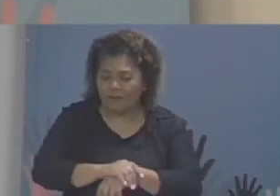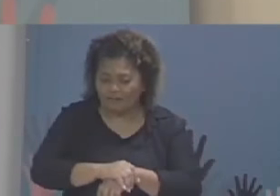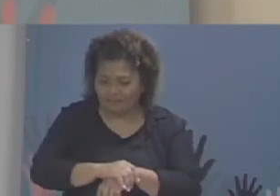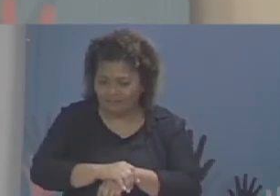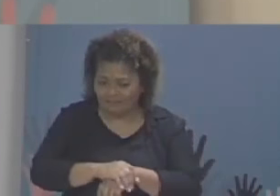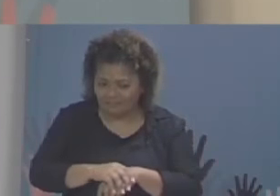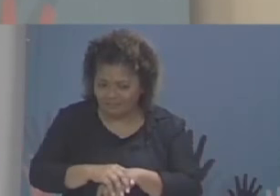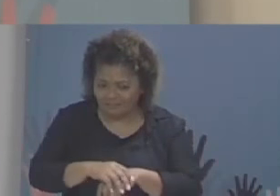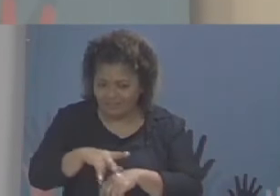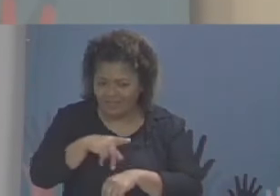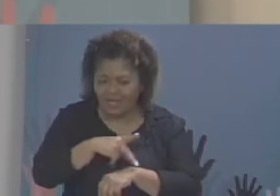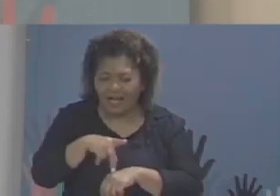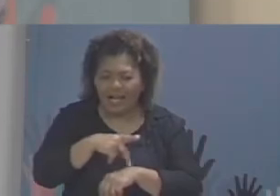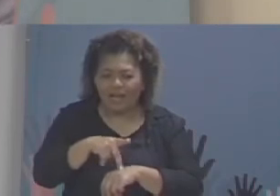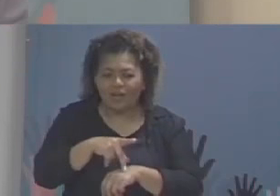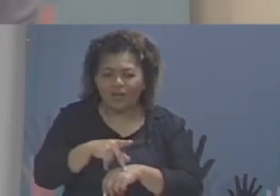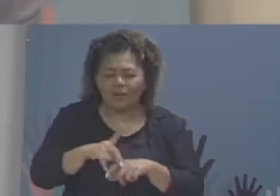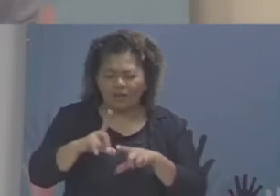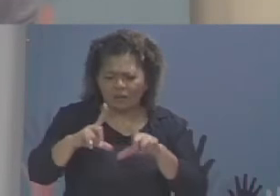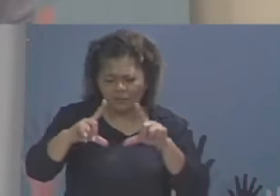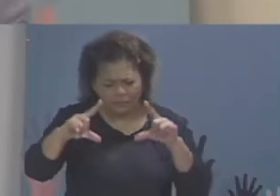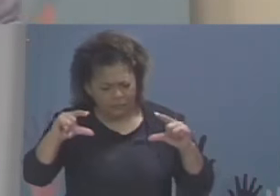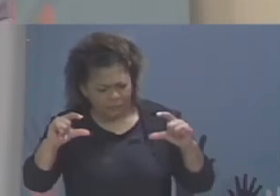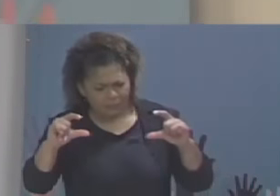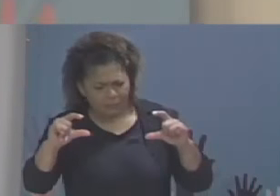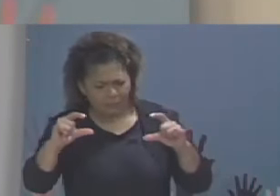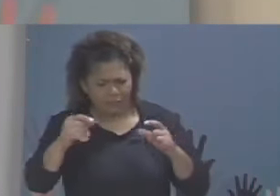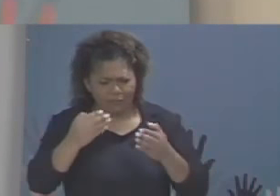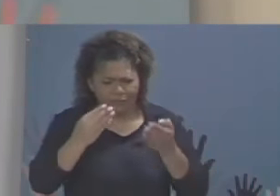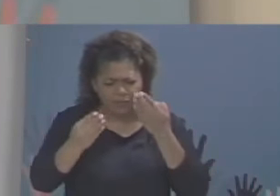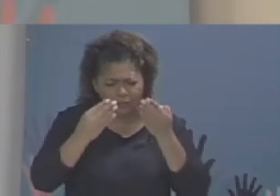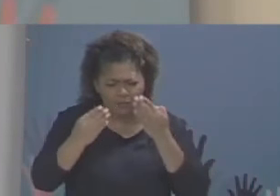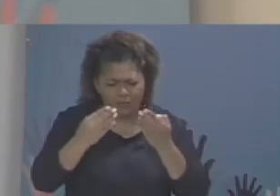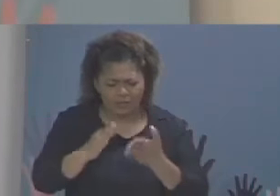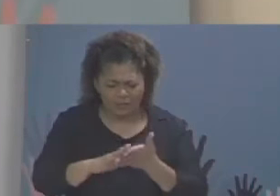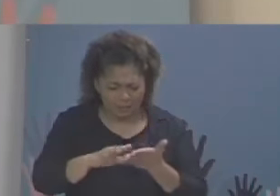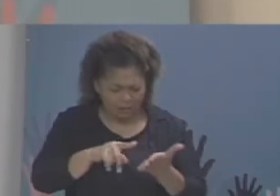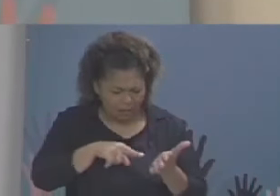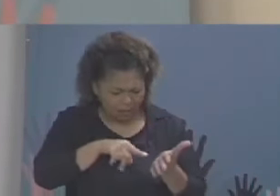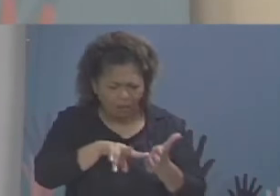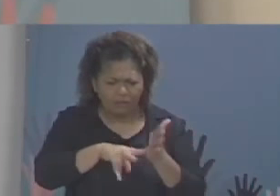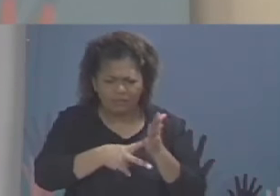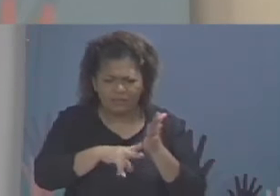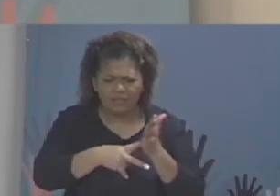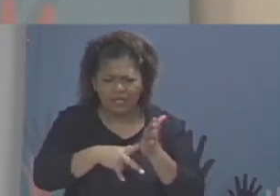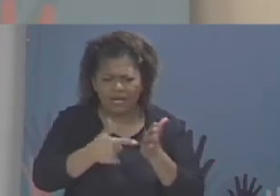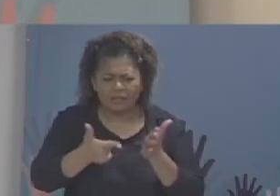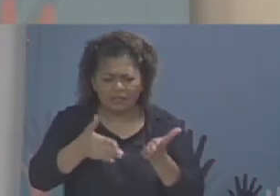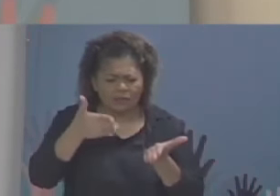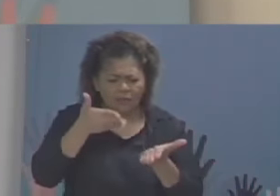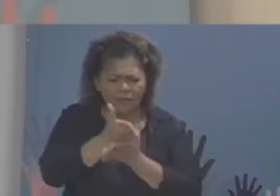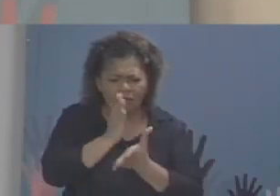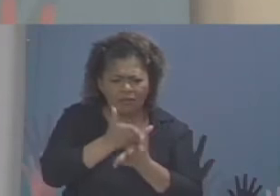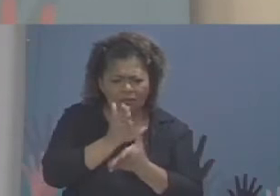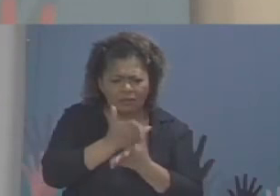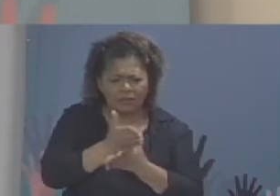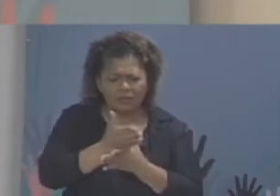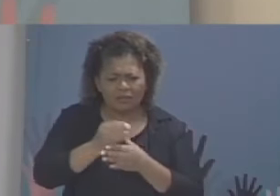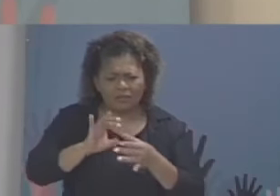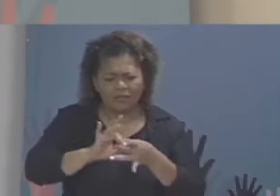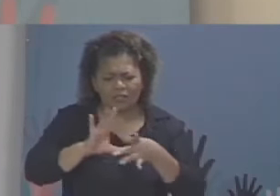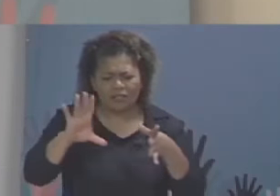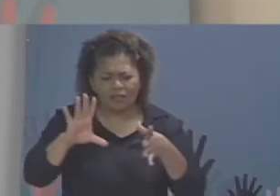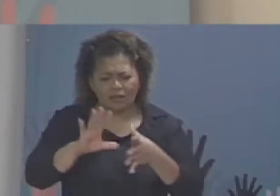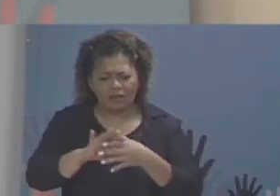Conselho Regional de Psicologia, que ele sequer identifica, e muitas vezes vem com um boleto do sindicato que ele não deu autorização para que os dados fossem enviados. O que a gente vai